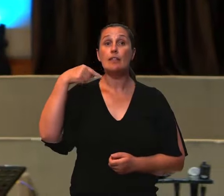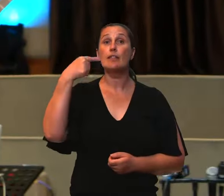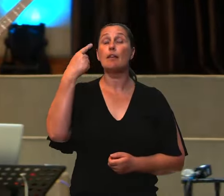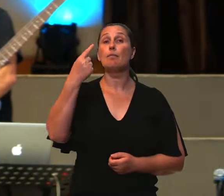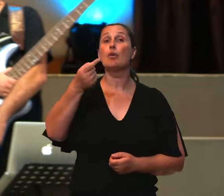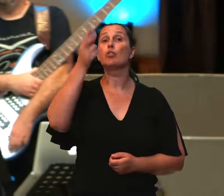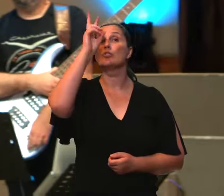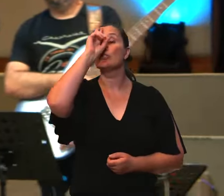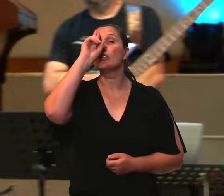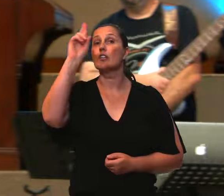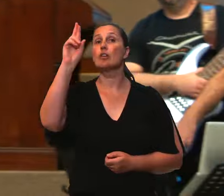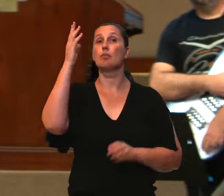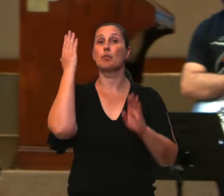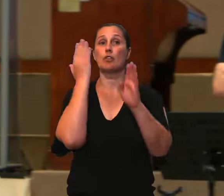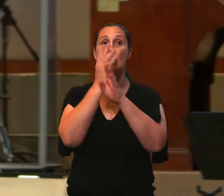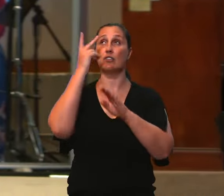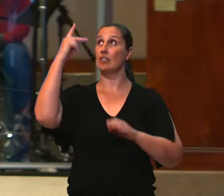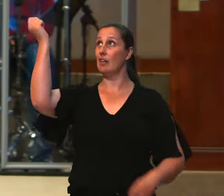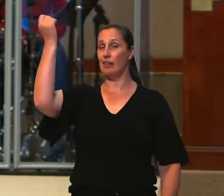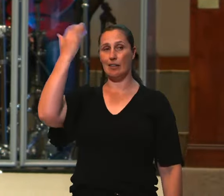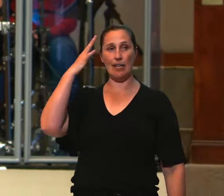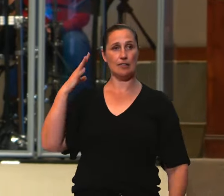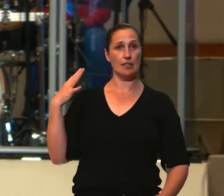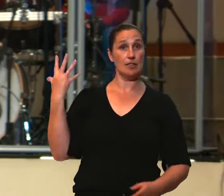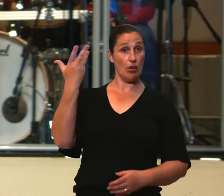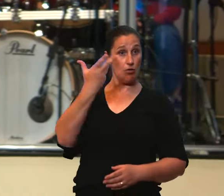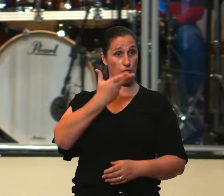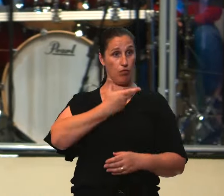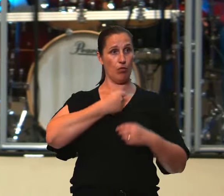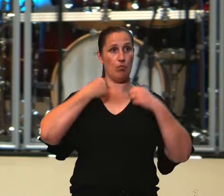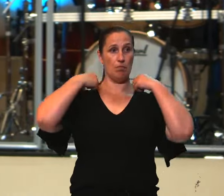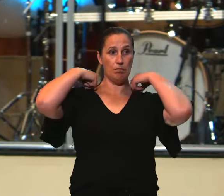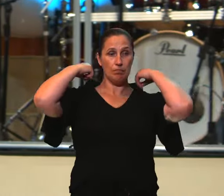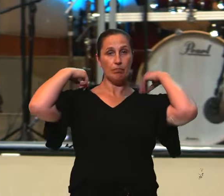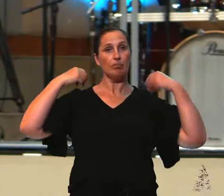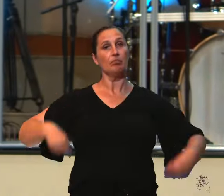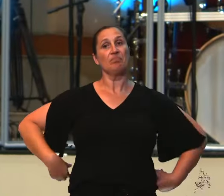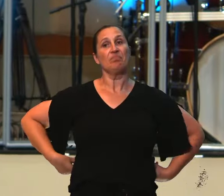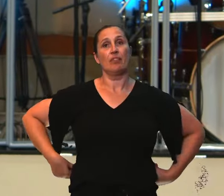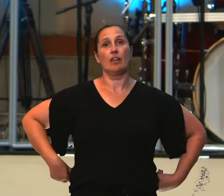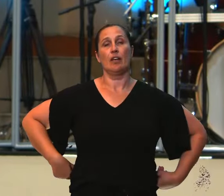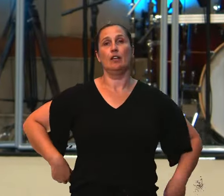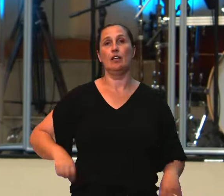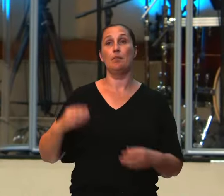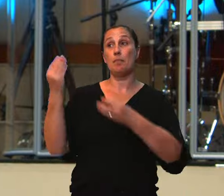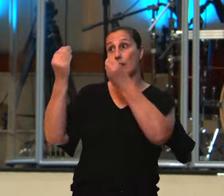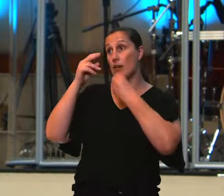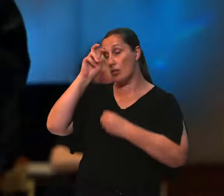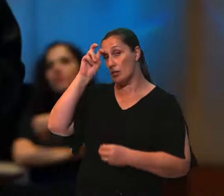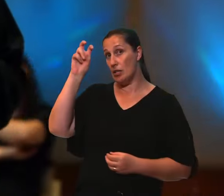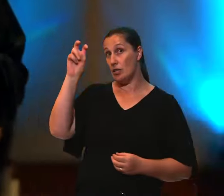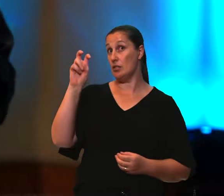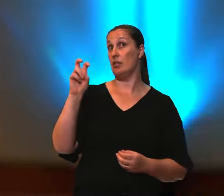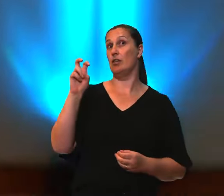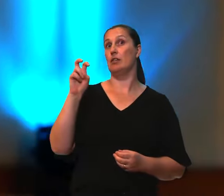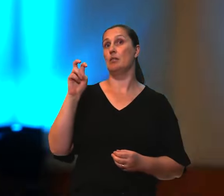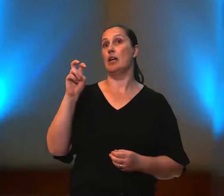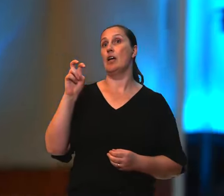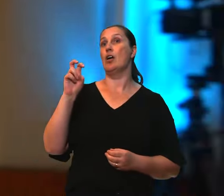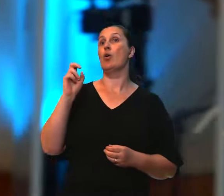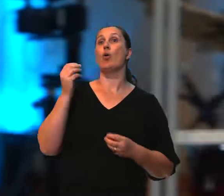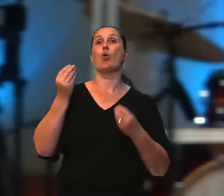pela graça dele me salvou ele me fez ser mais inteligente quanto a quem domina